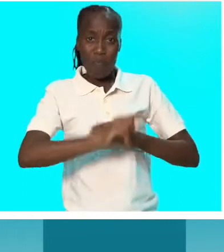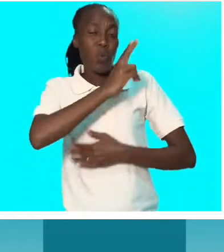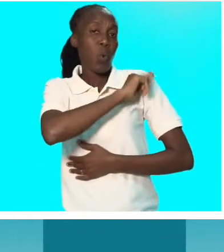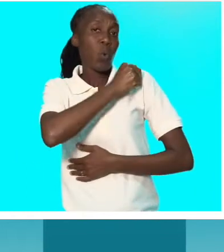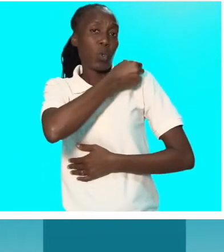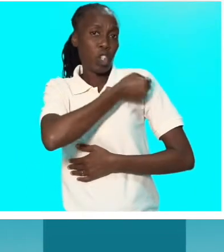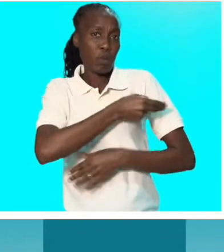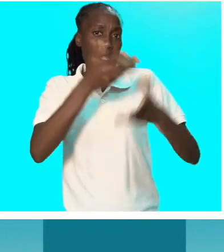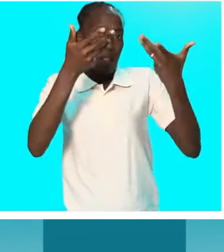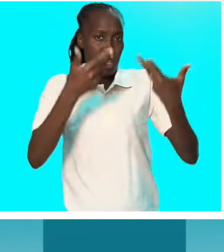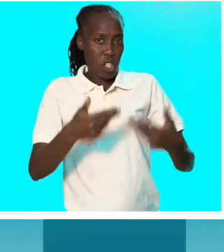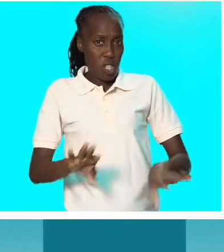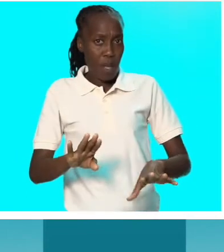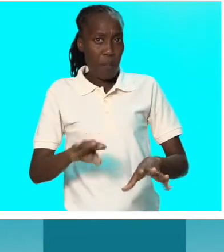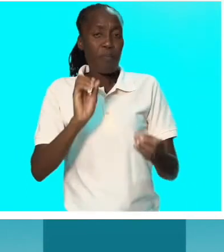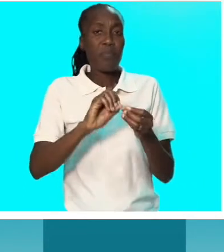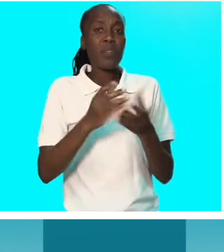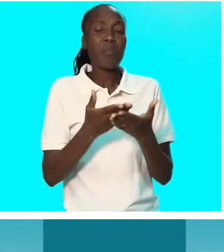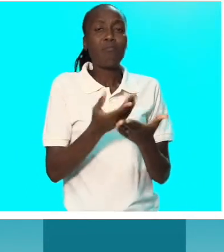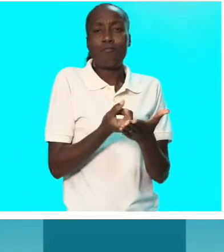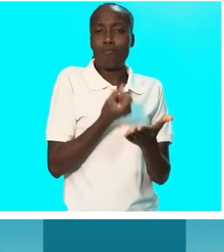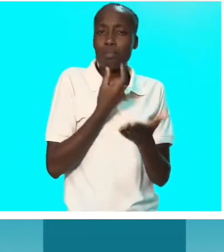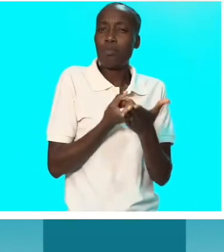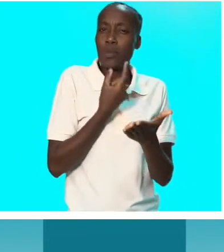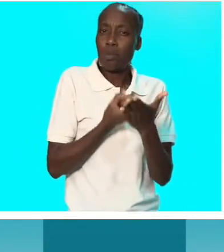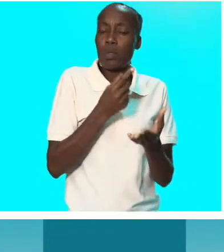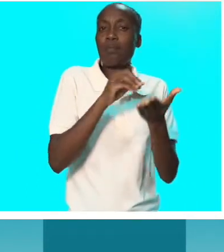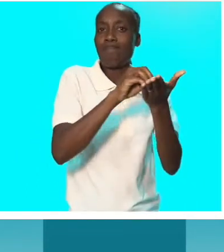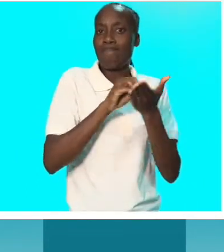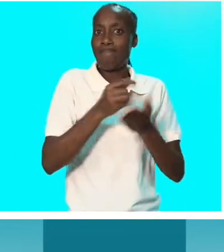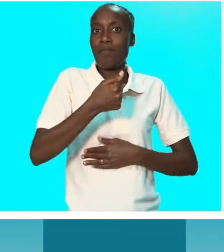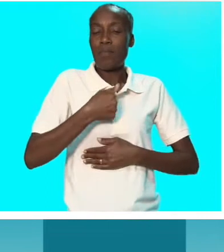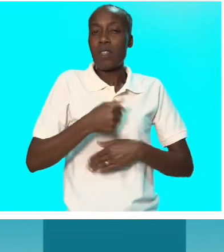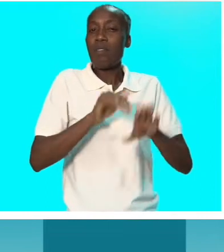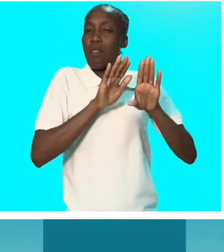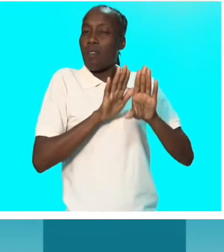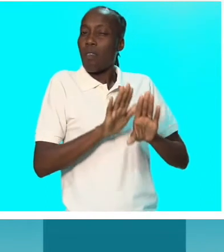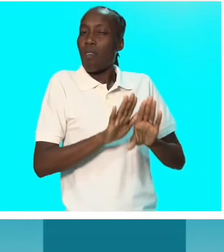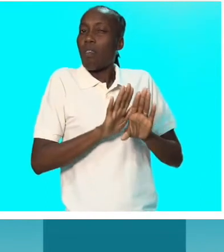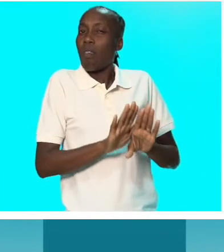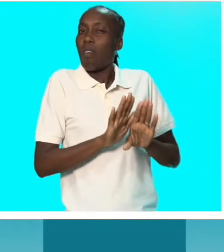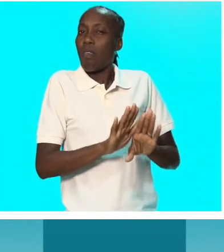Quando soube que tinha diabetes, comecei a medicar.